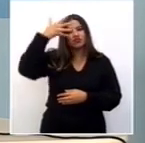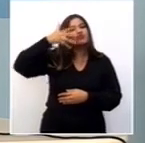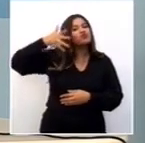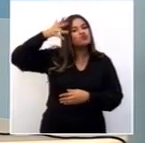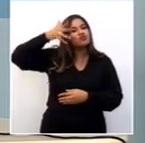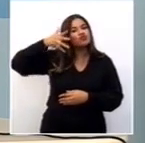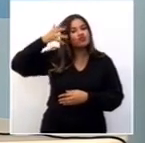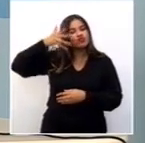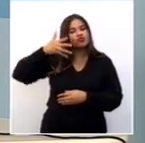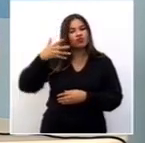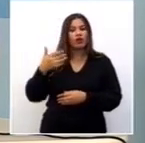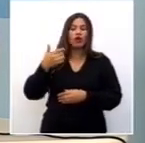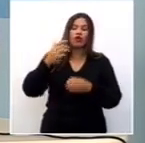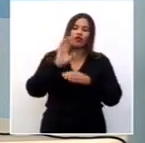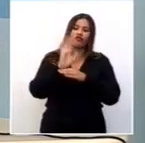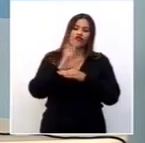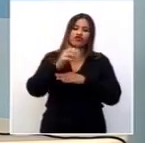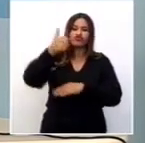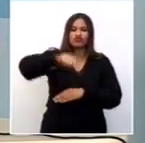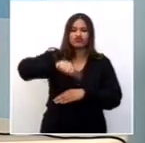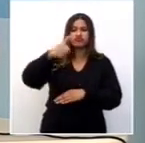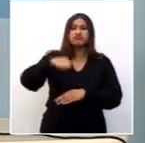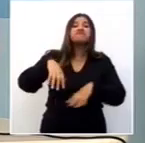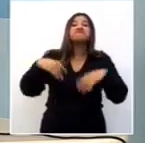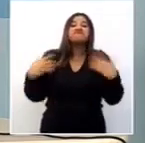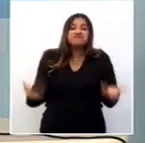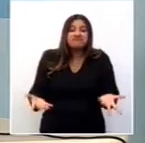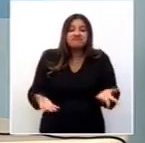vídeo Avaliação, e eu com isso.